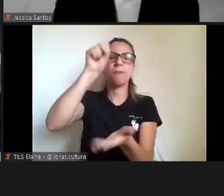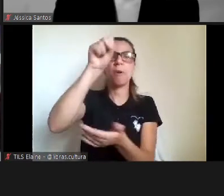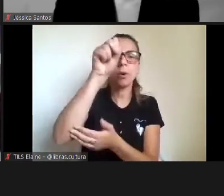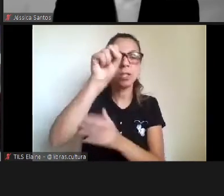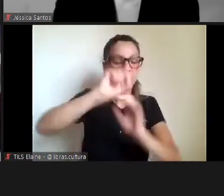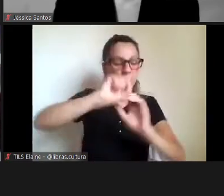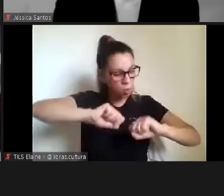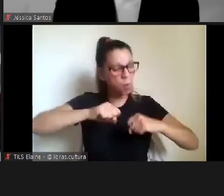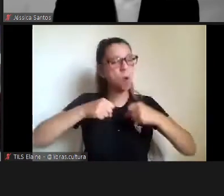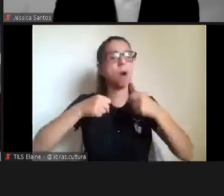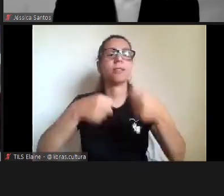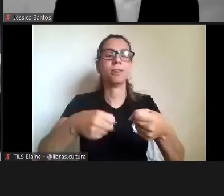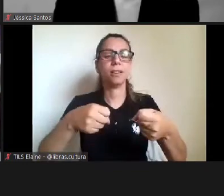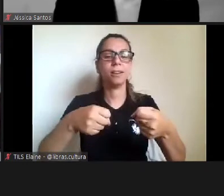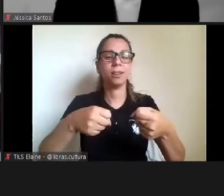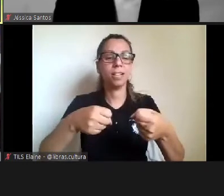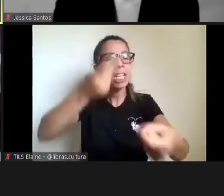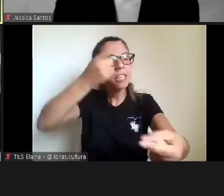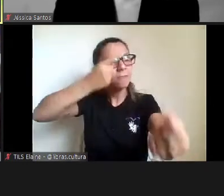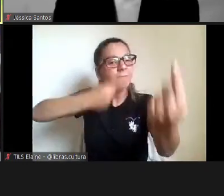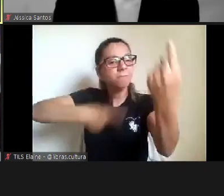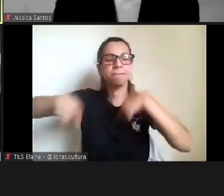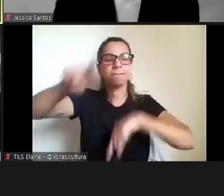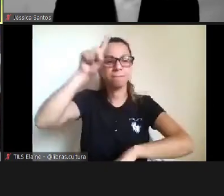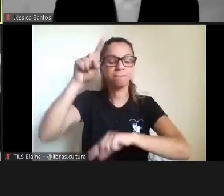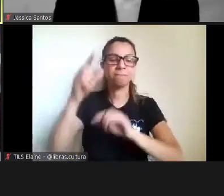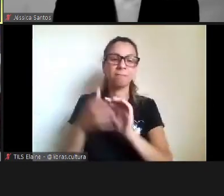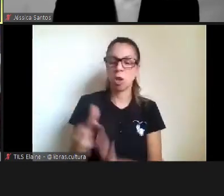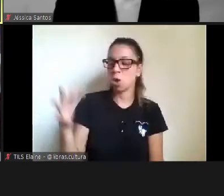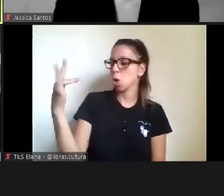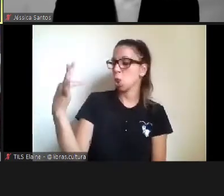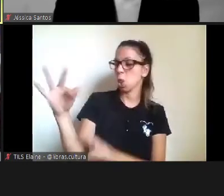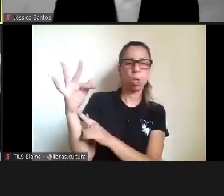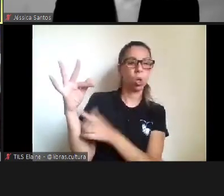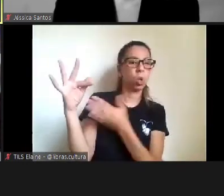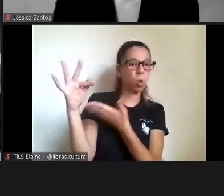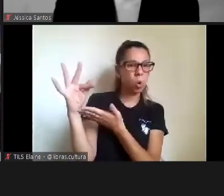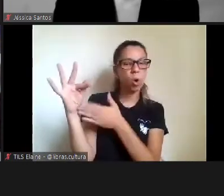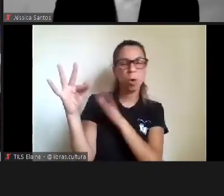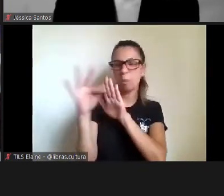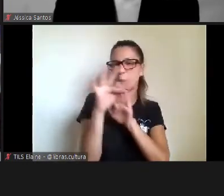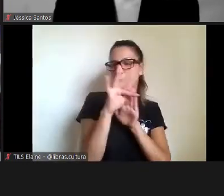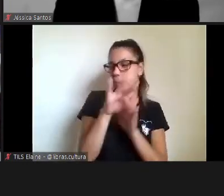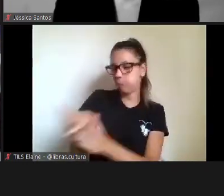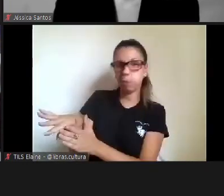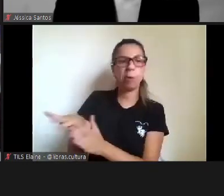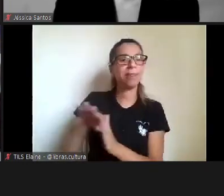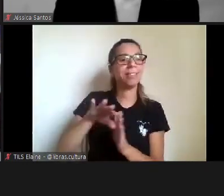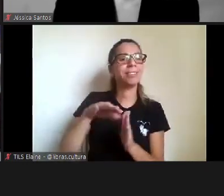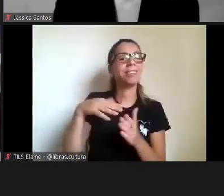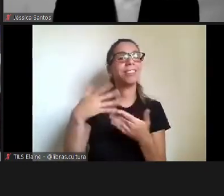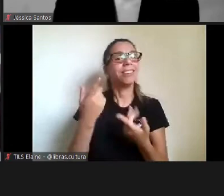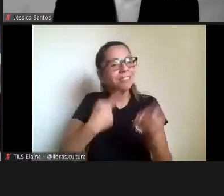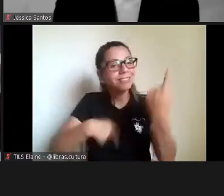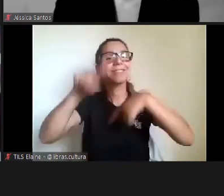sendo convocadas. Transforme a sua dor em força. Vamos andar, vamos andar.